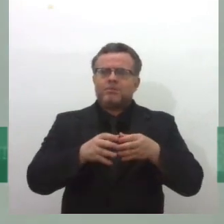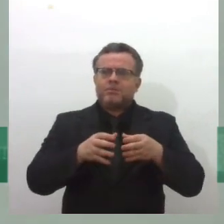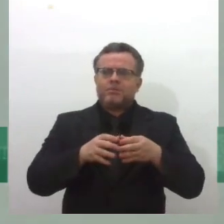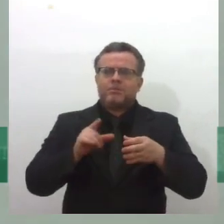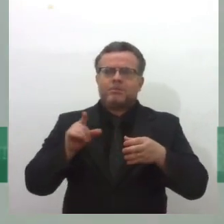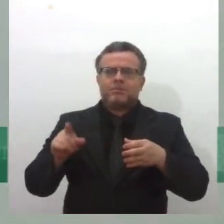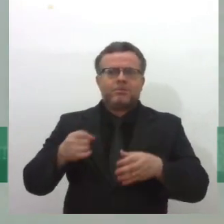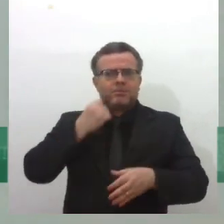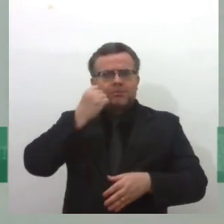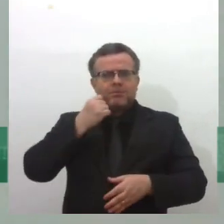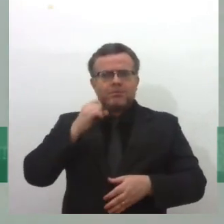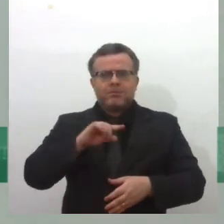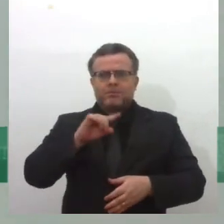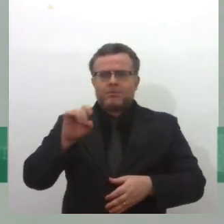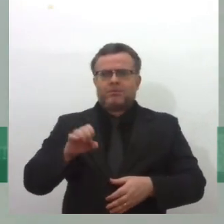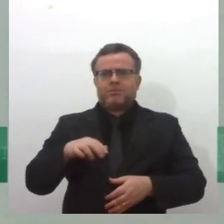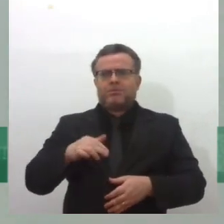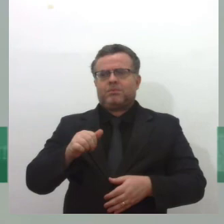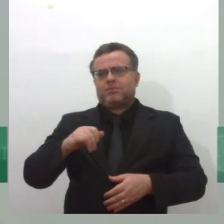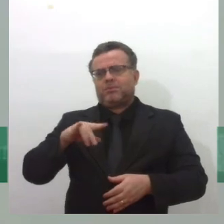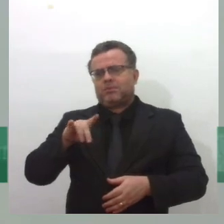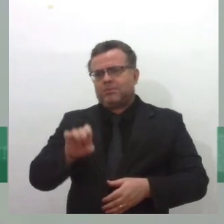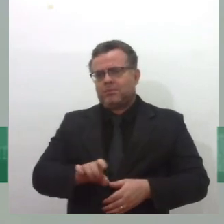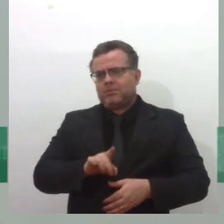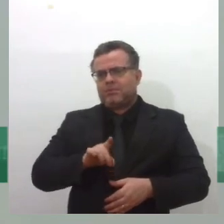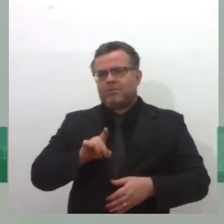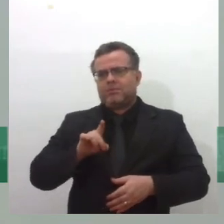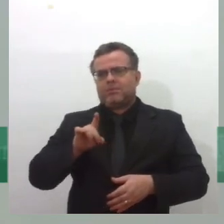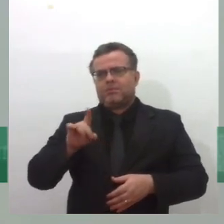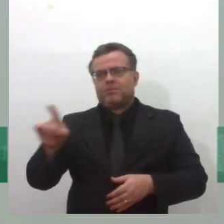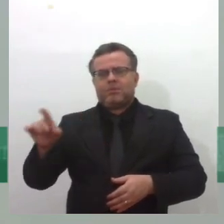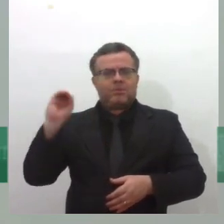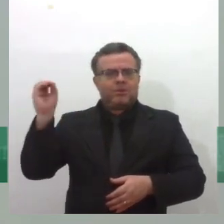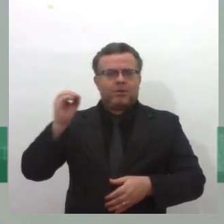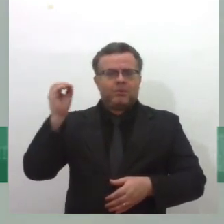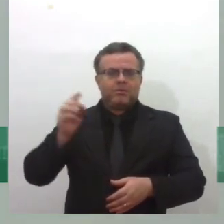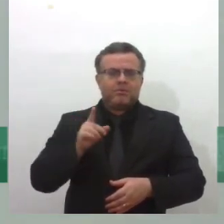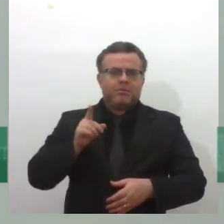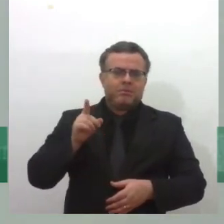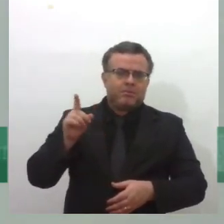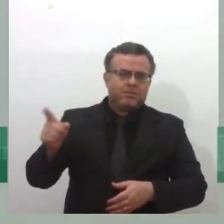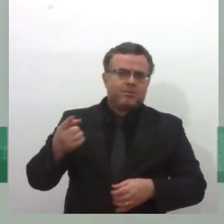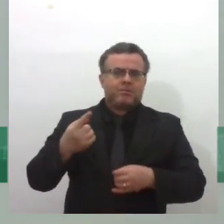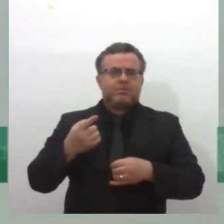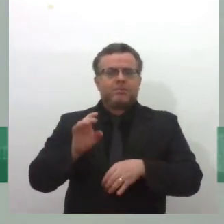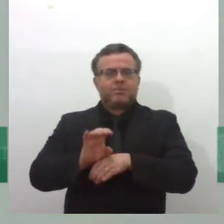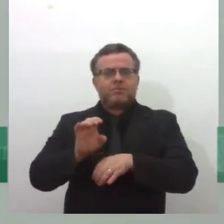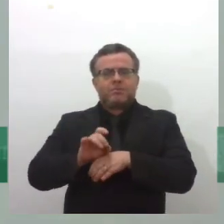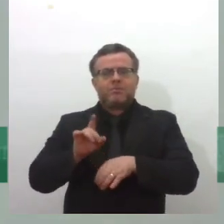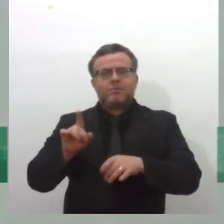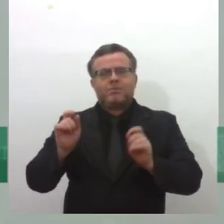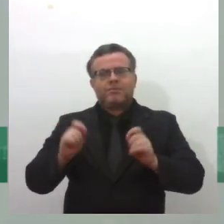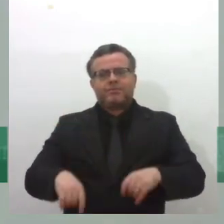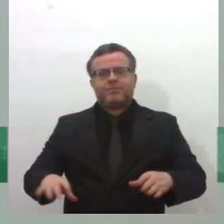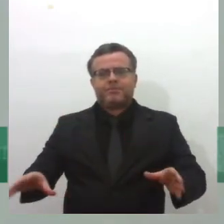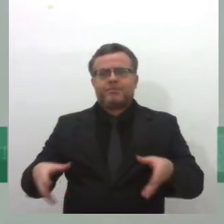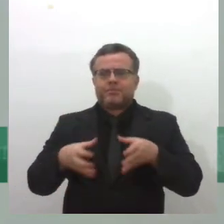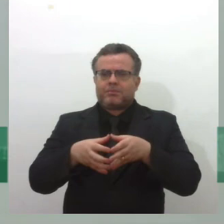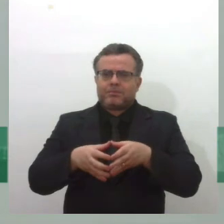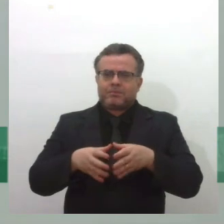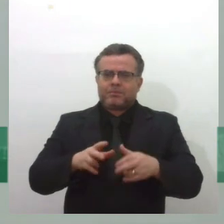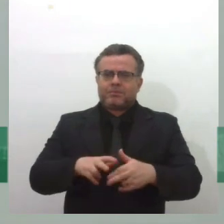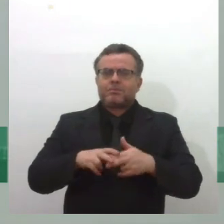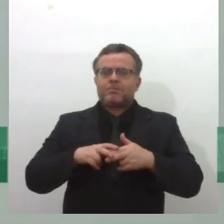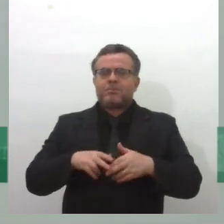senadora Zenaide Maia, do Rio Grande do Norte, era terminativo na comissão, portanto, já